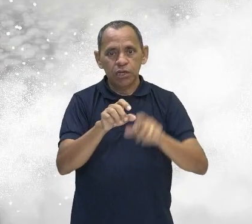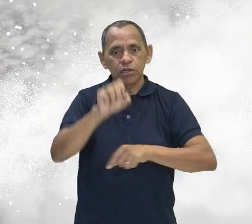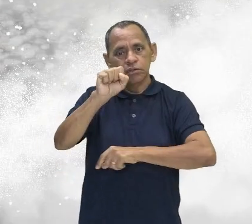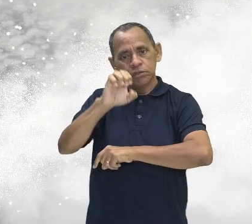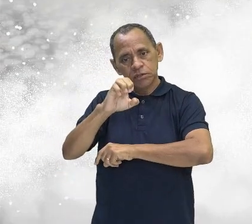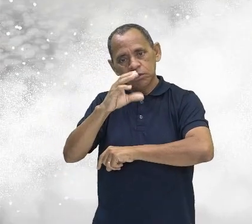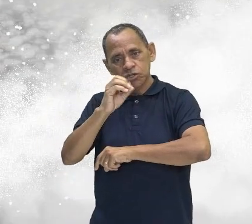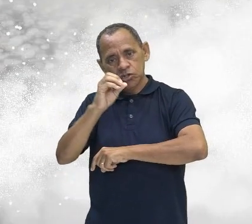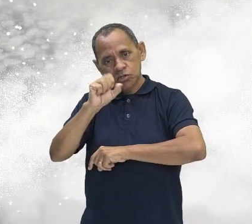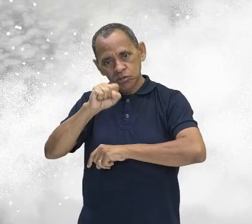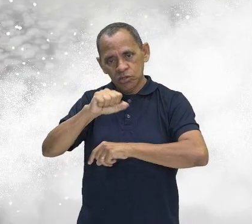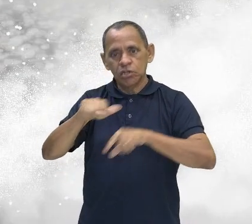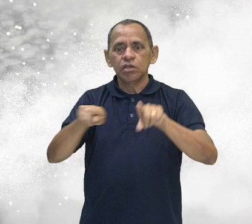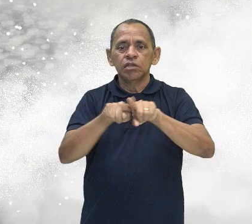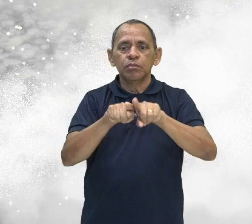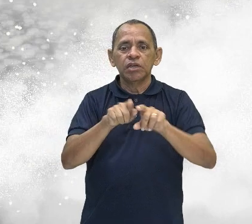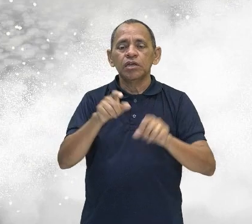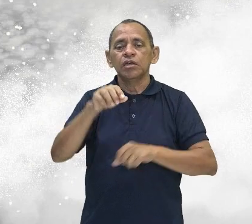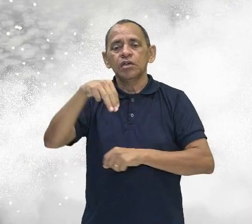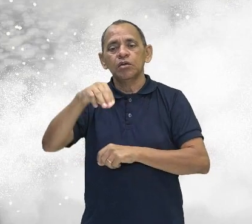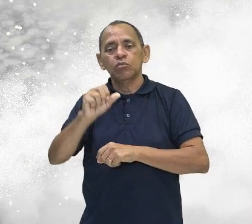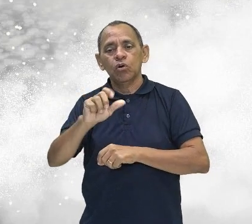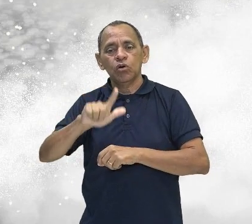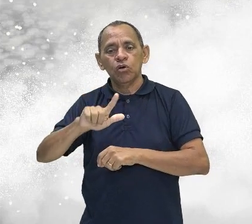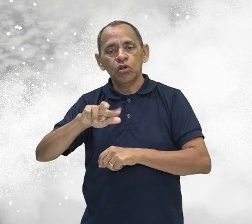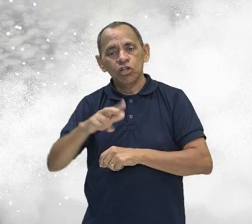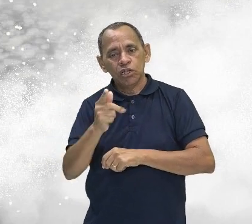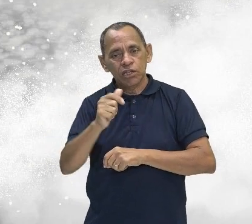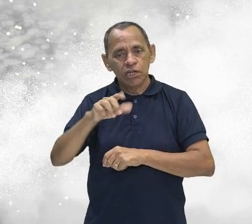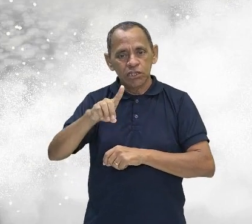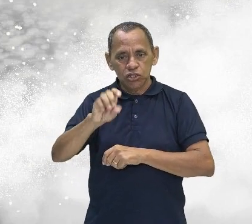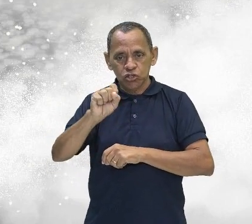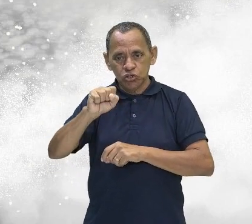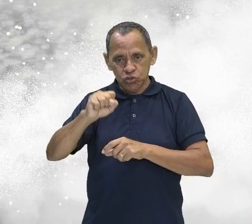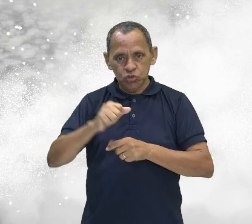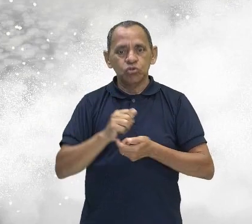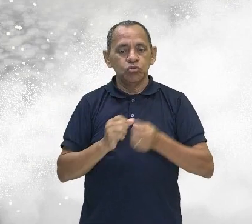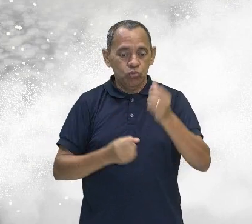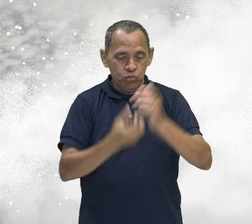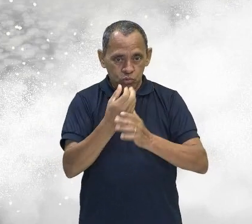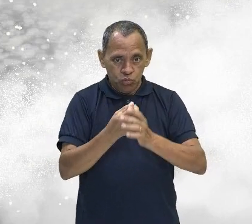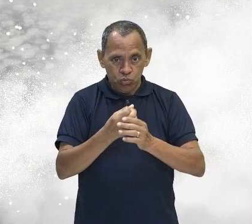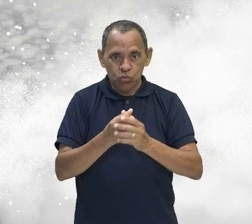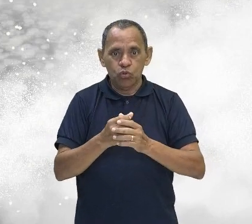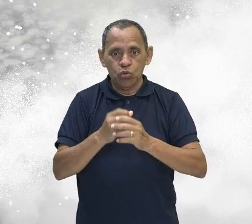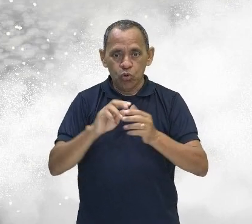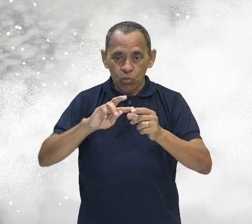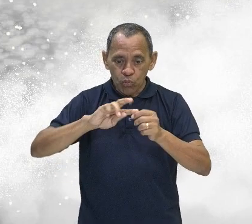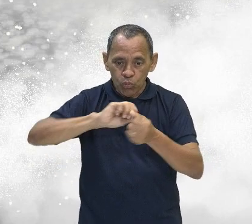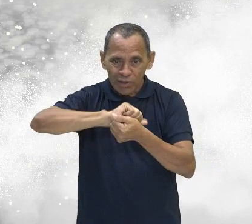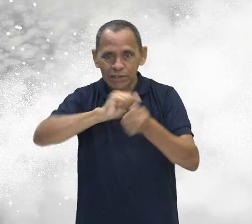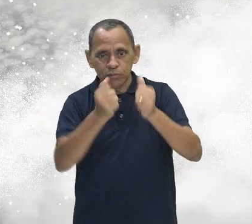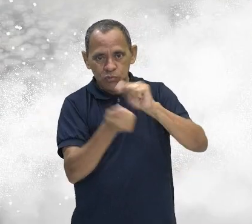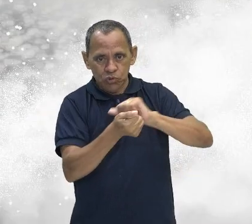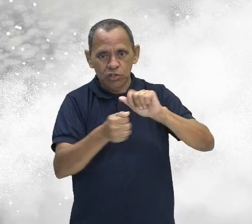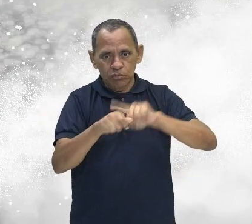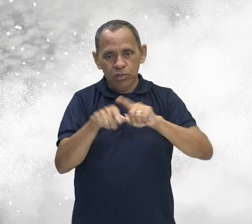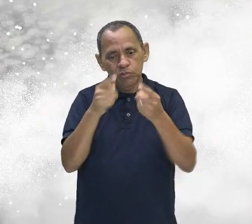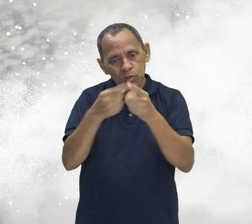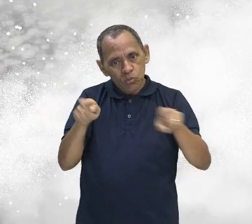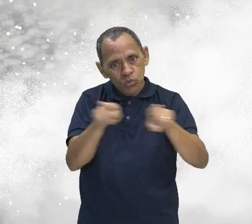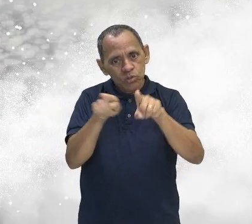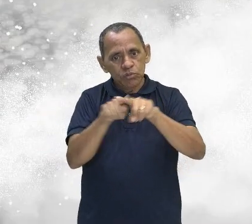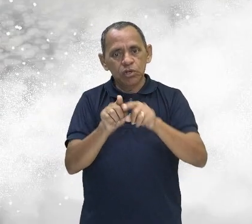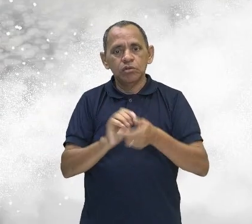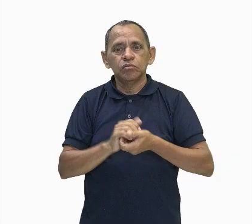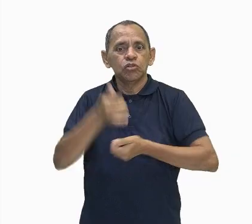nova roupagem que esse poema ganhou ao se transformar em música, vamos assim dizer. Então vamos relembrar alguns pontos, vamos reler